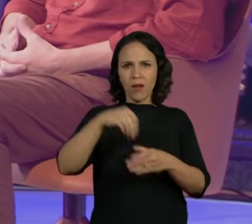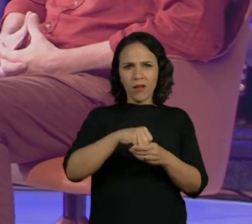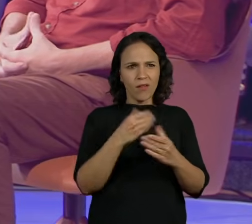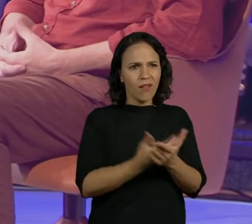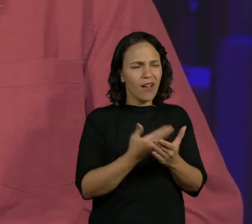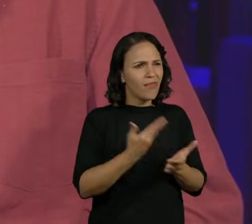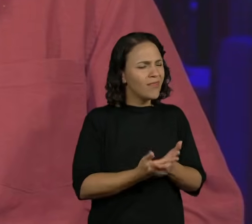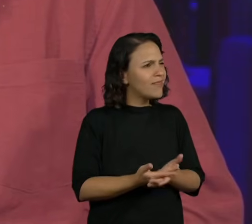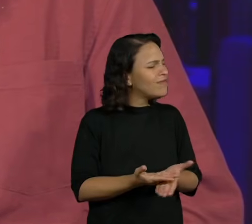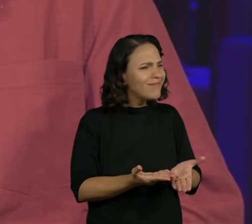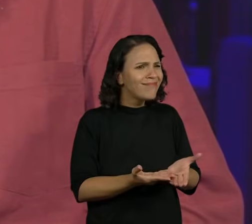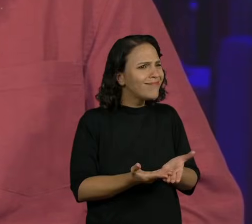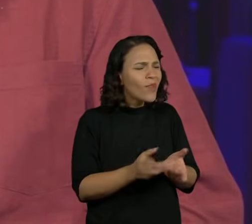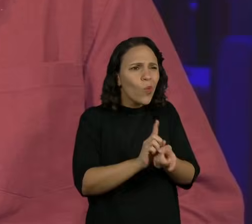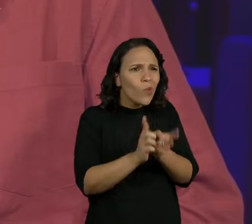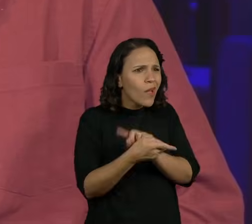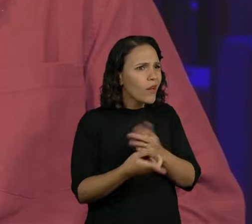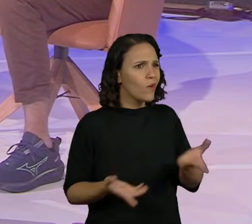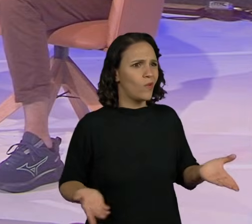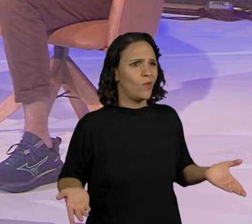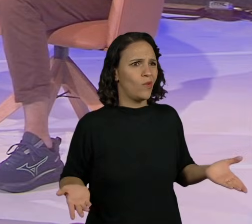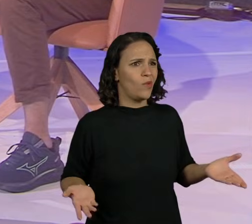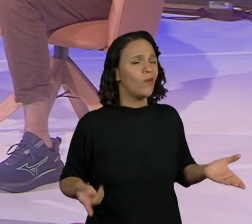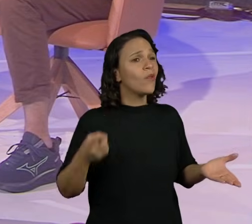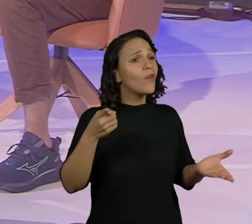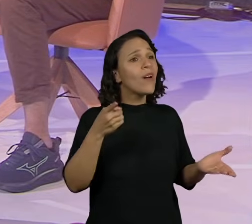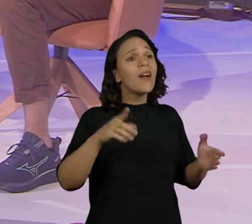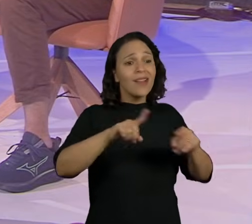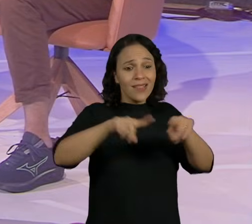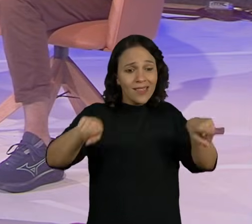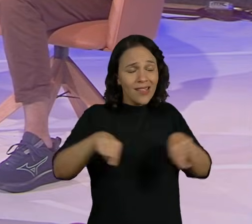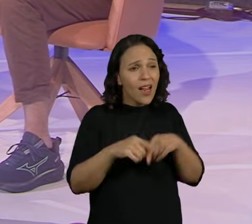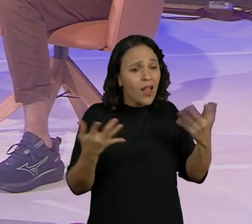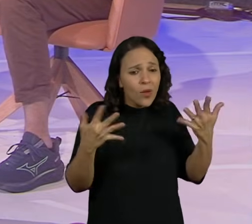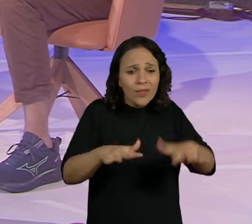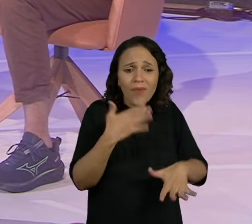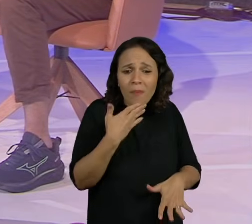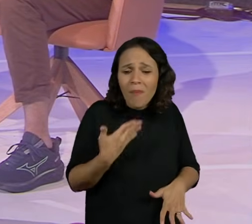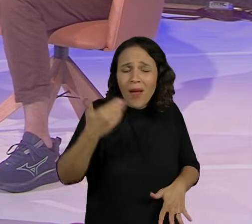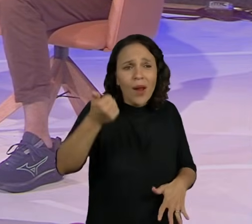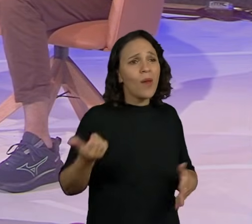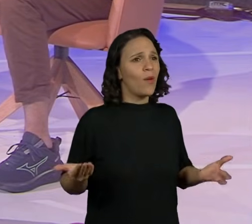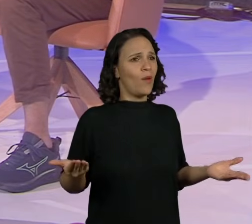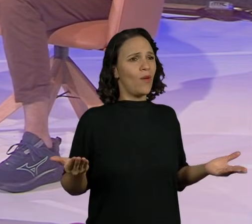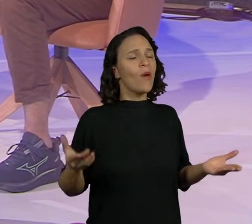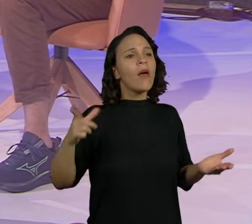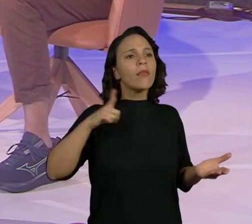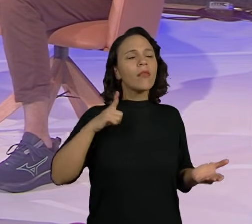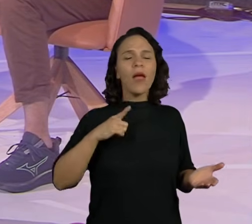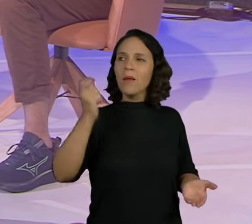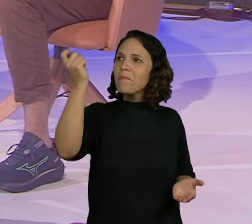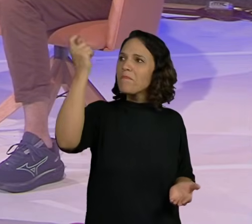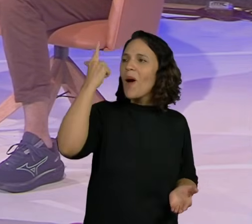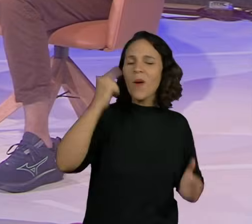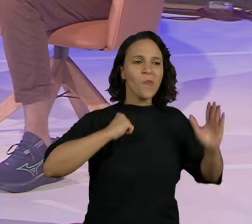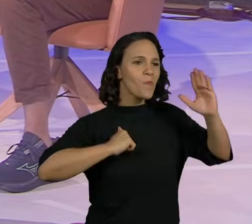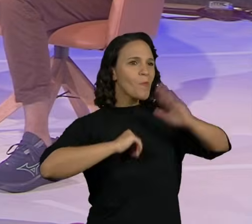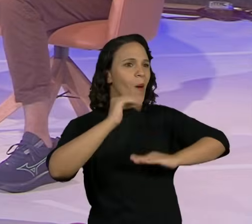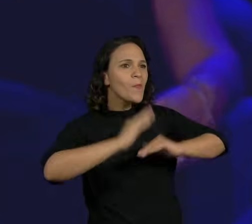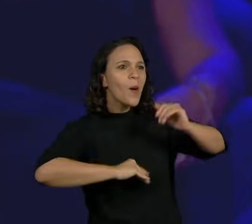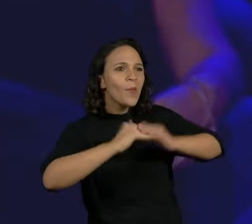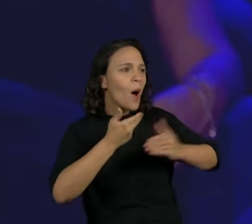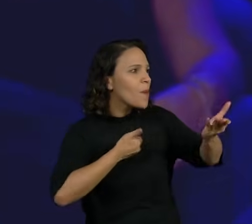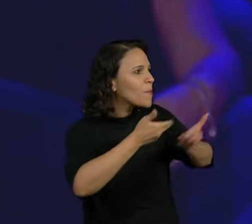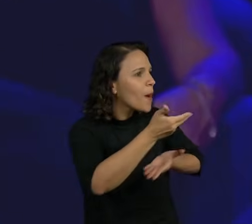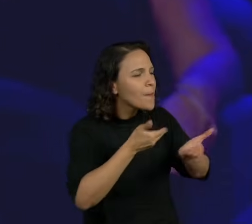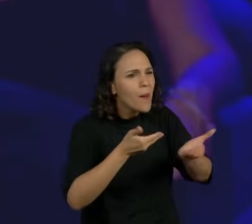aula. É o contrário. As salas inclusivas são muito melhores. As pessoas desenvolvem outros talentos relacionais ali,